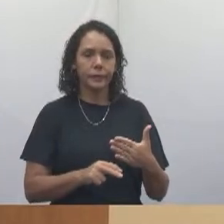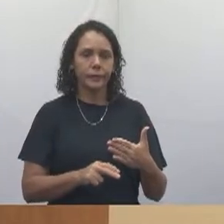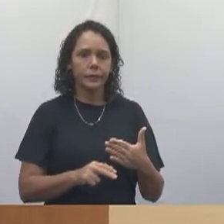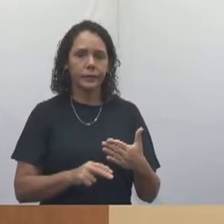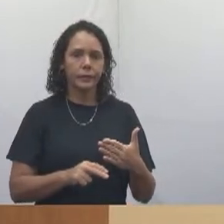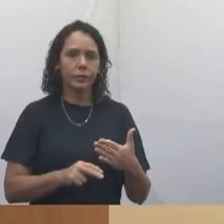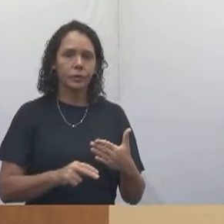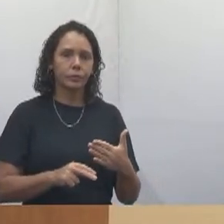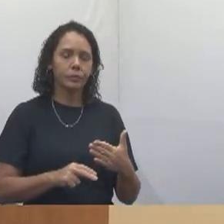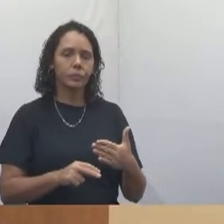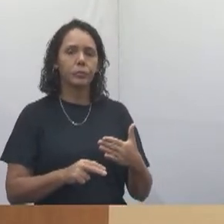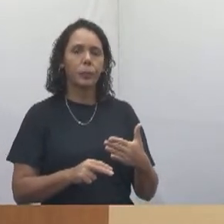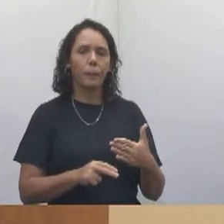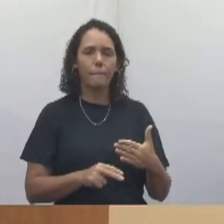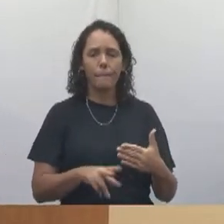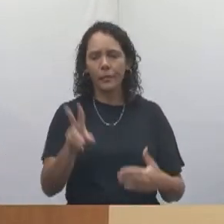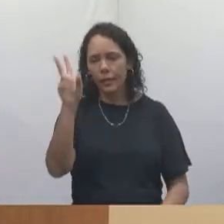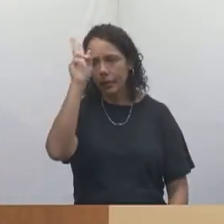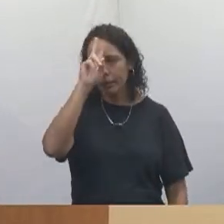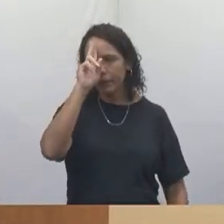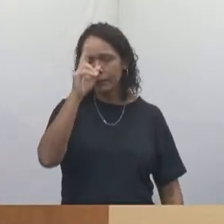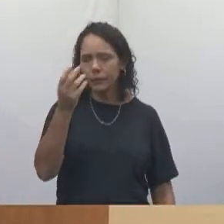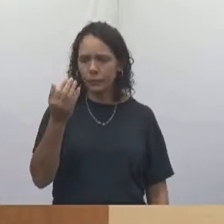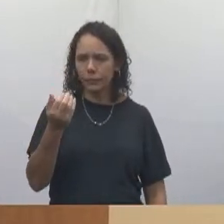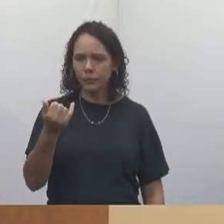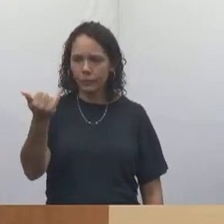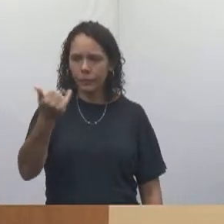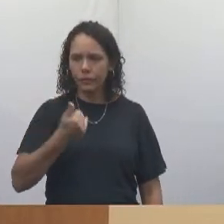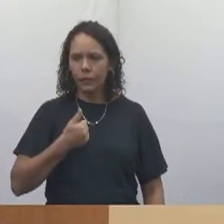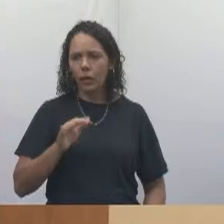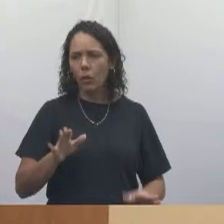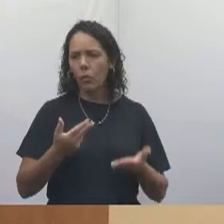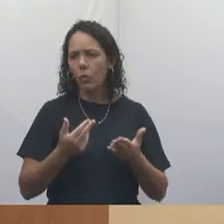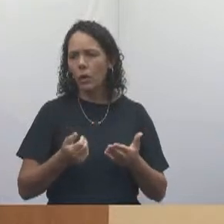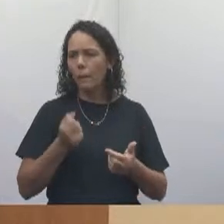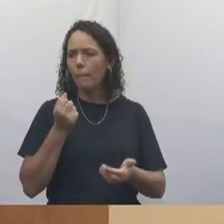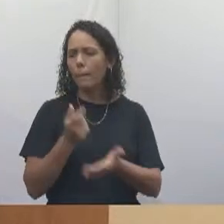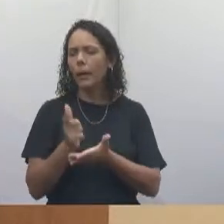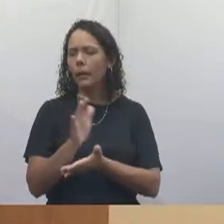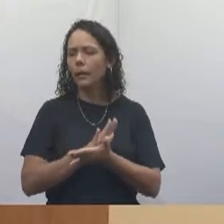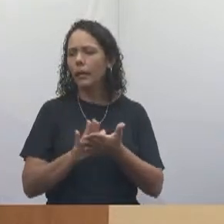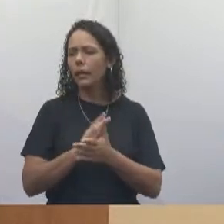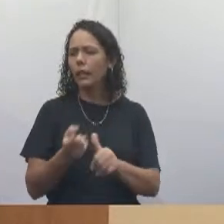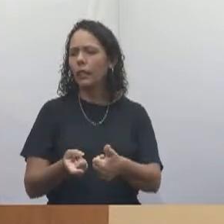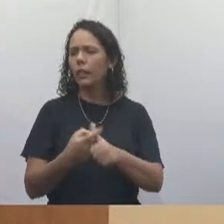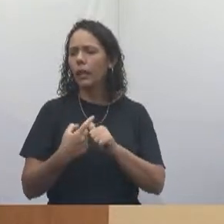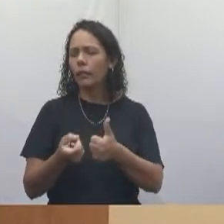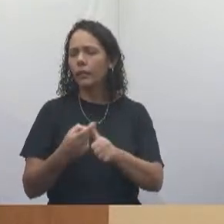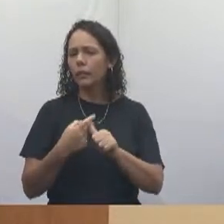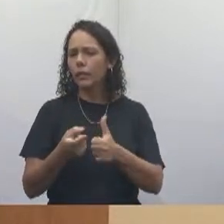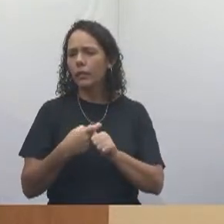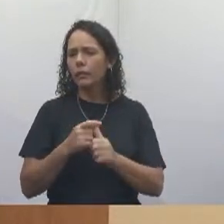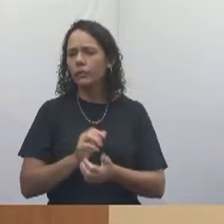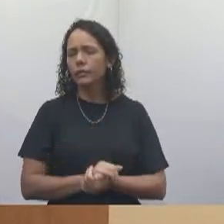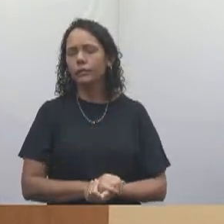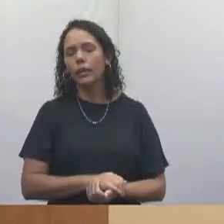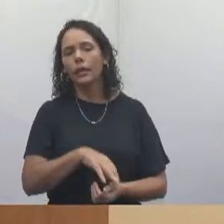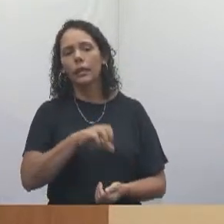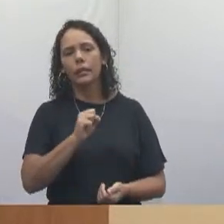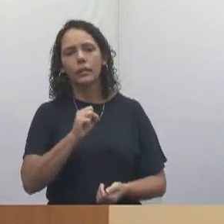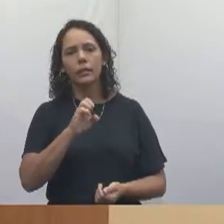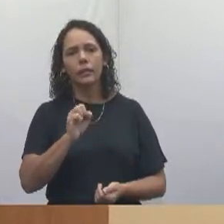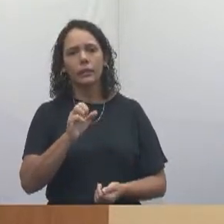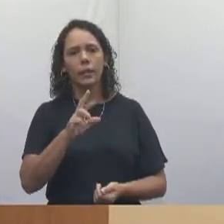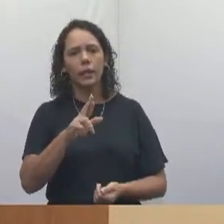esqueci até o nome, Sônia, me lembra aí, quando a gente fica negativo, a gente deve para alguém, no Serasa,